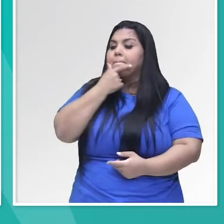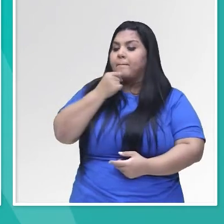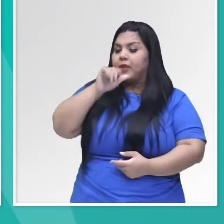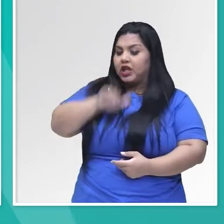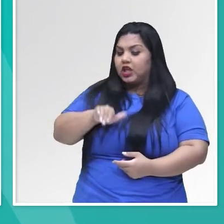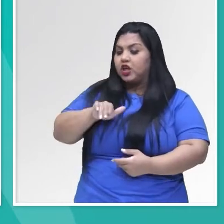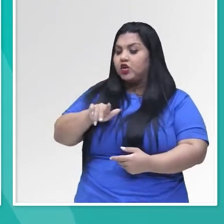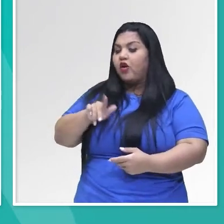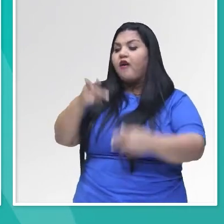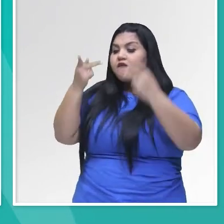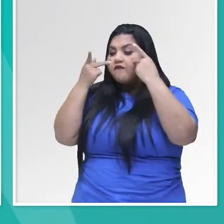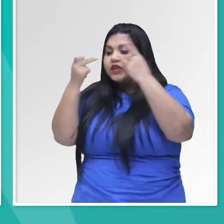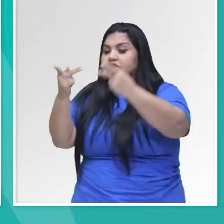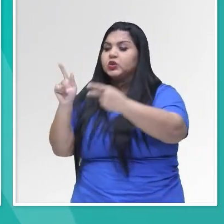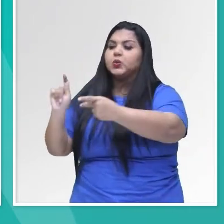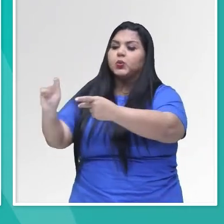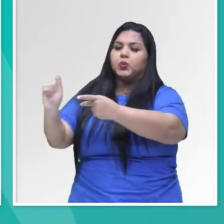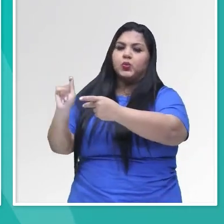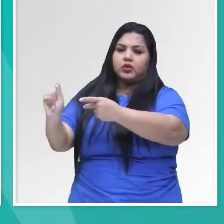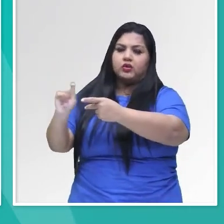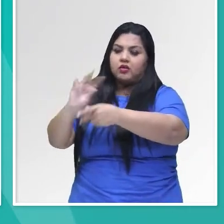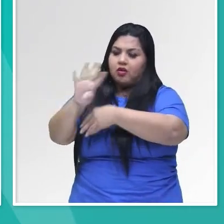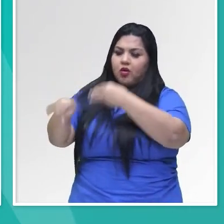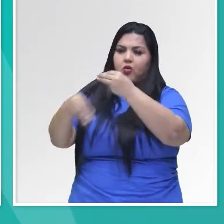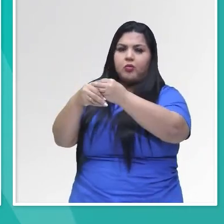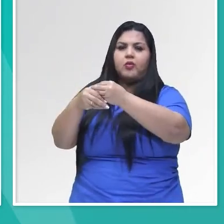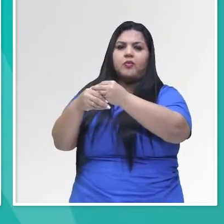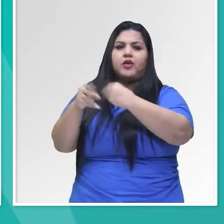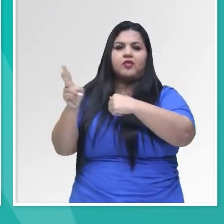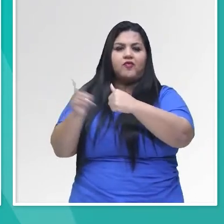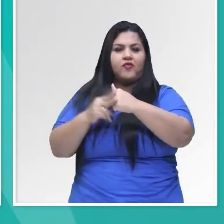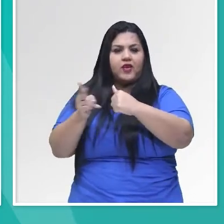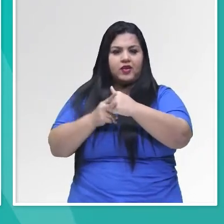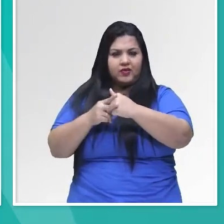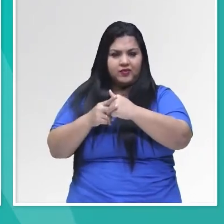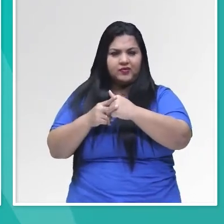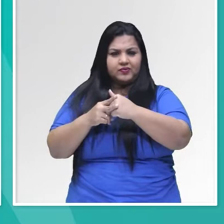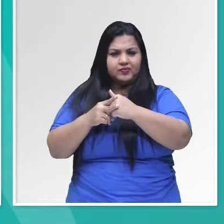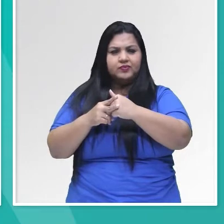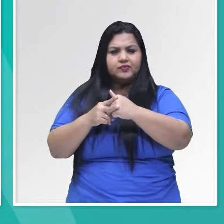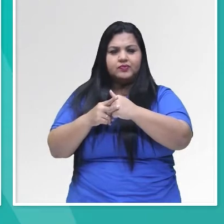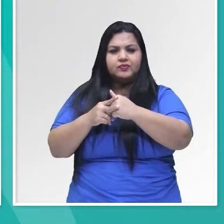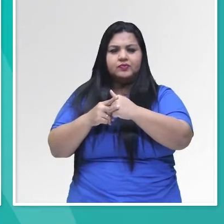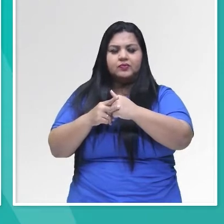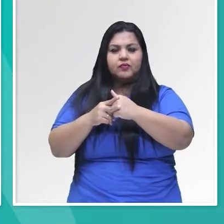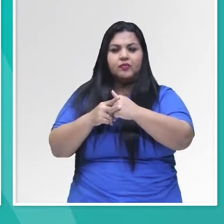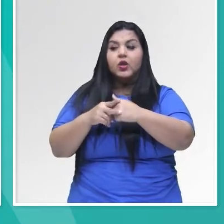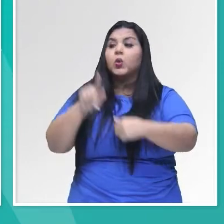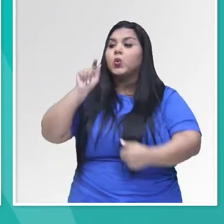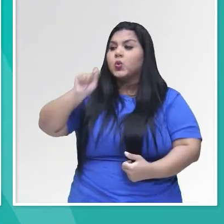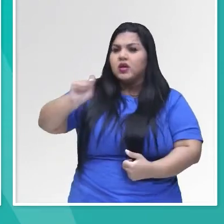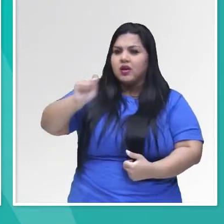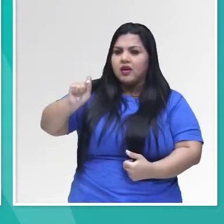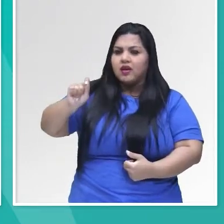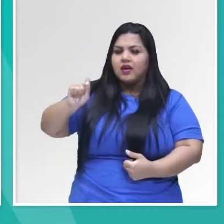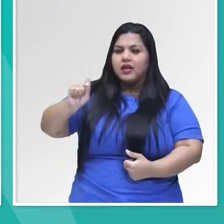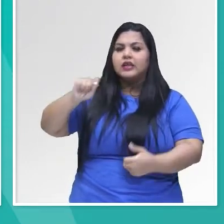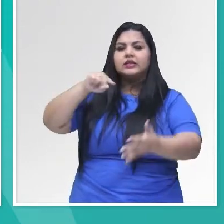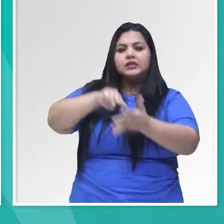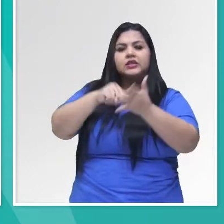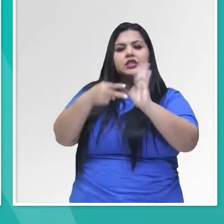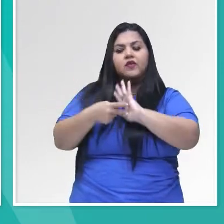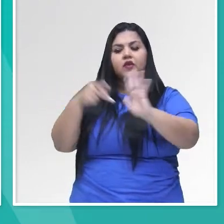Isso é o complemento do verbo. Quando nós percebemos que fica no ar o quê, quer dizer que o verbo